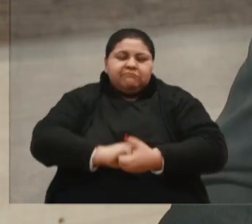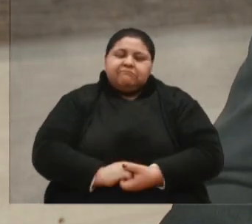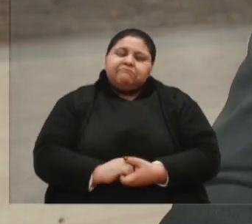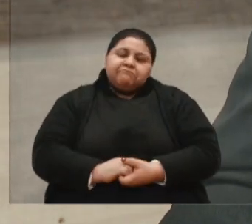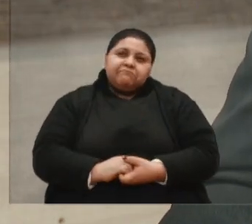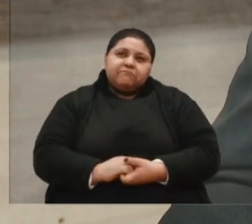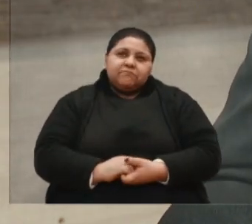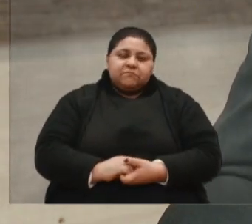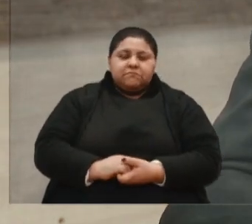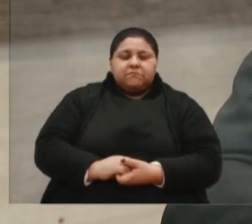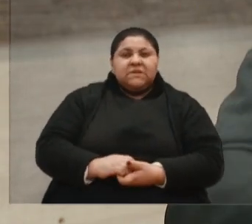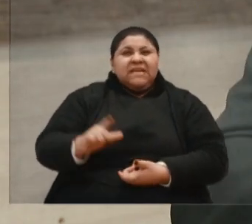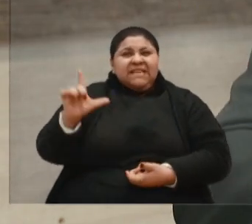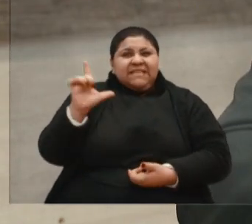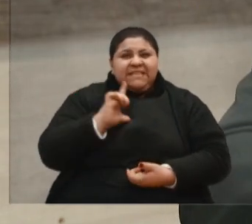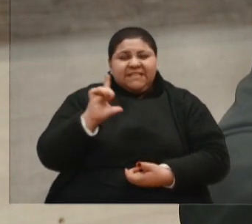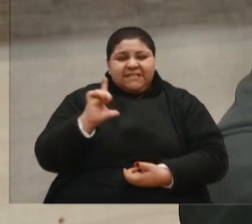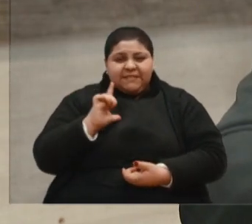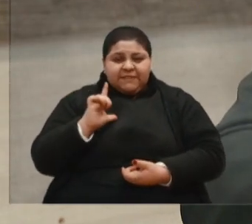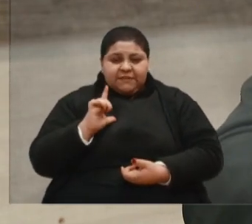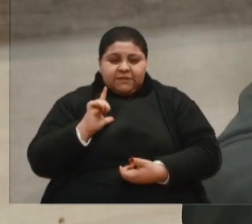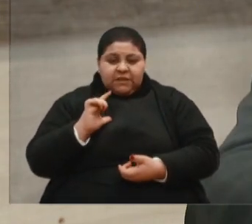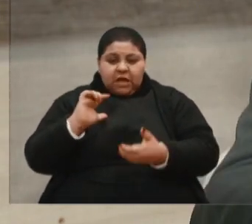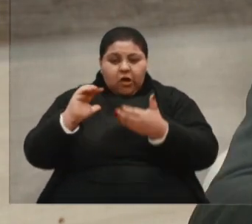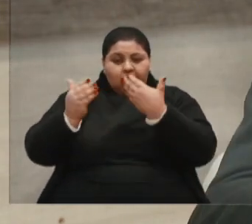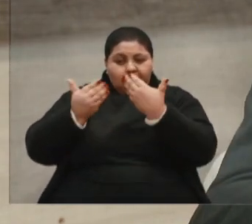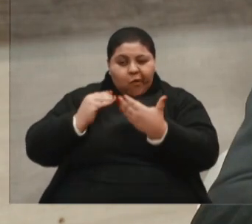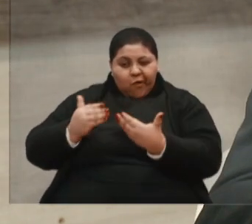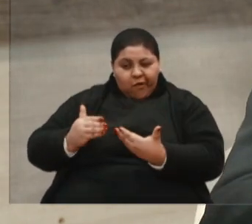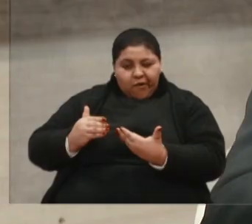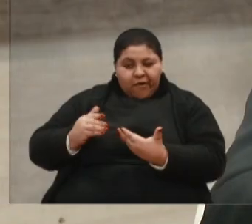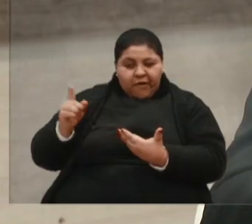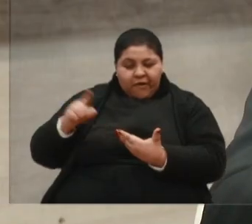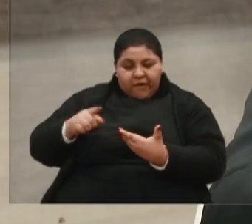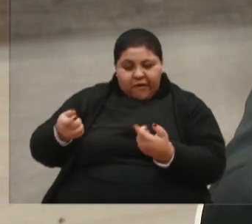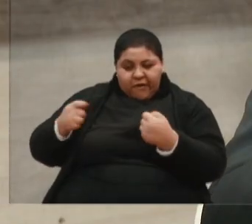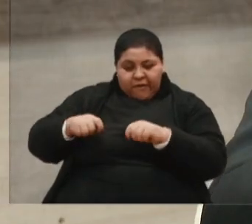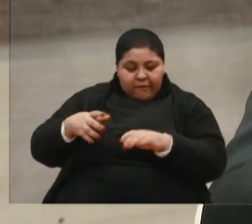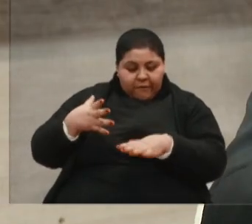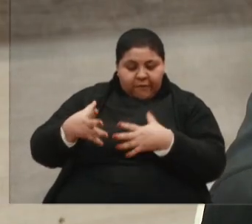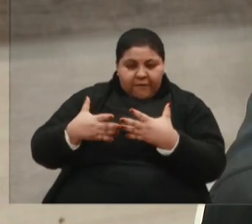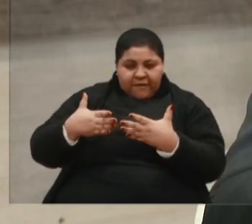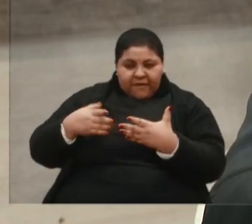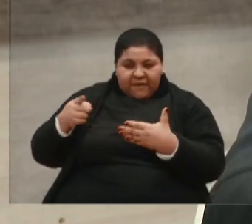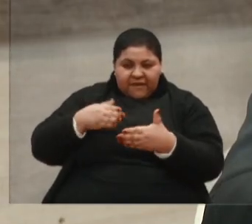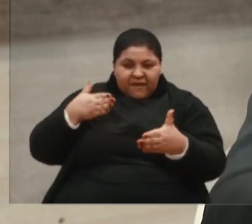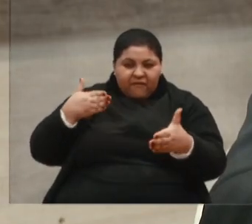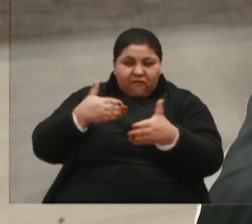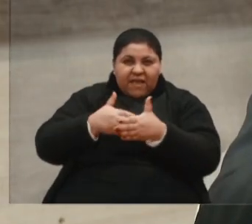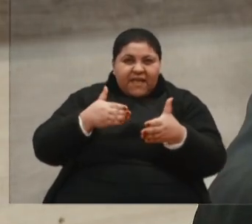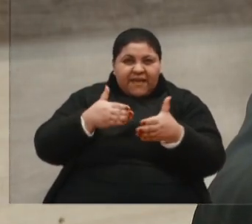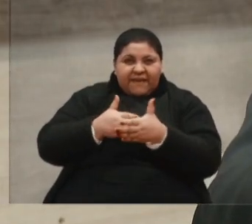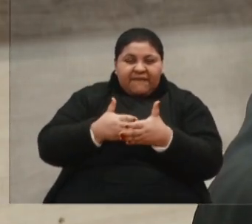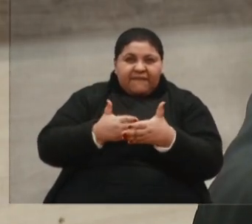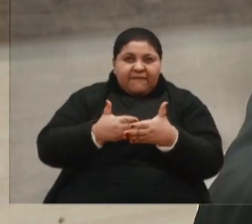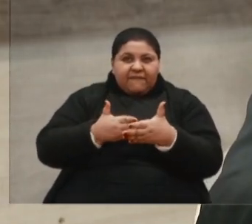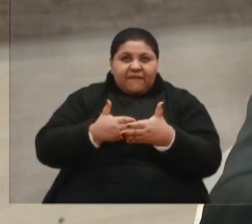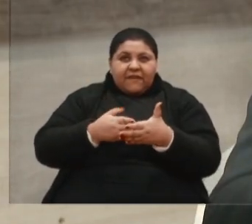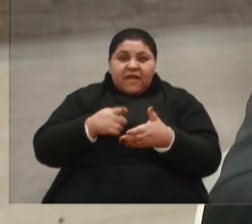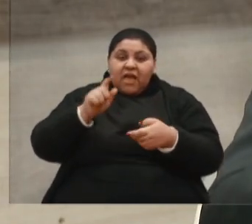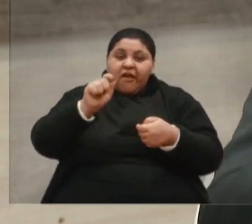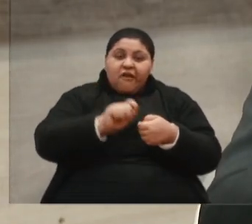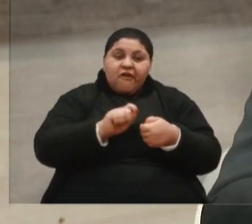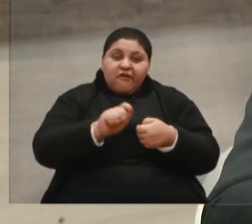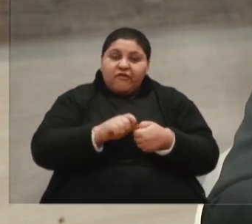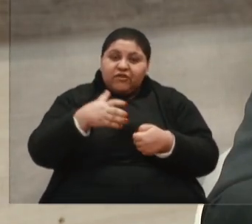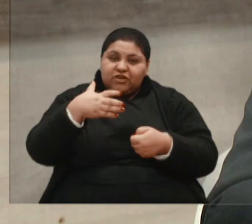ininterruptamente. E tem um aspecto do analista que é uma capacidade muito limitada de